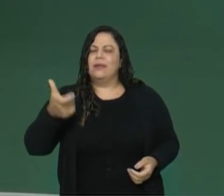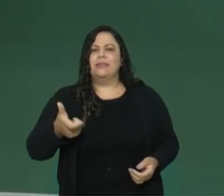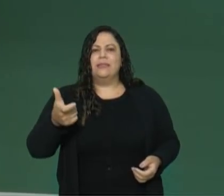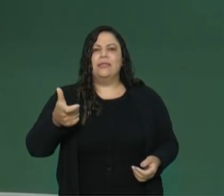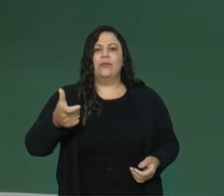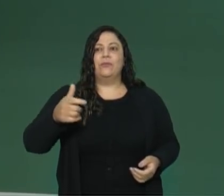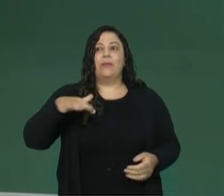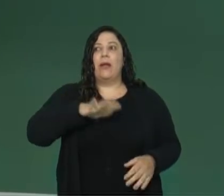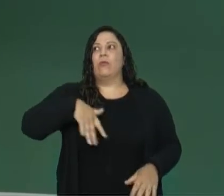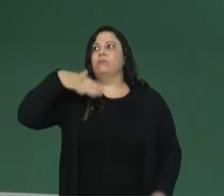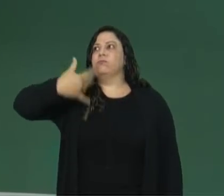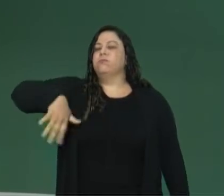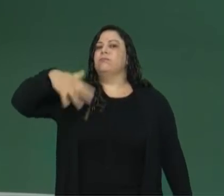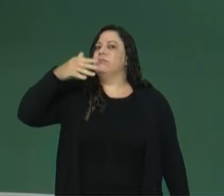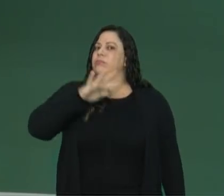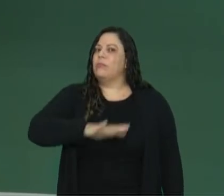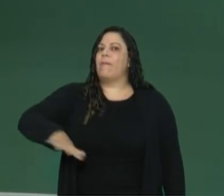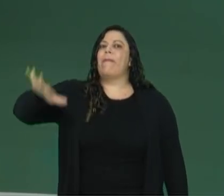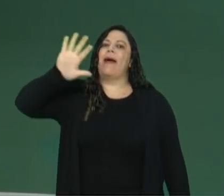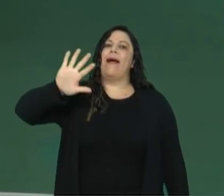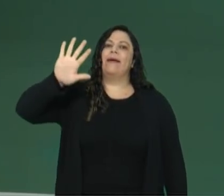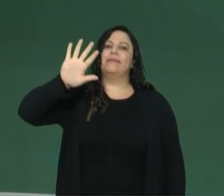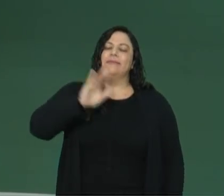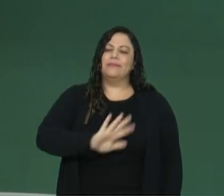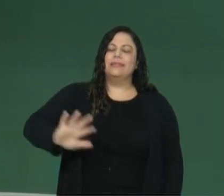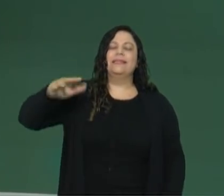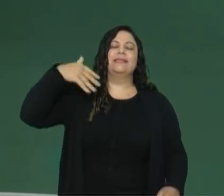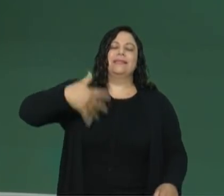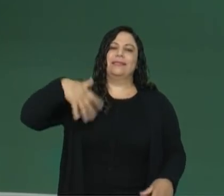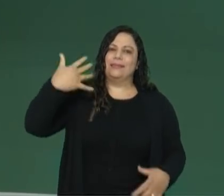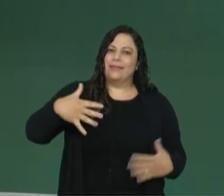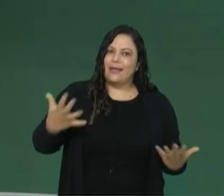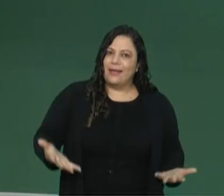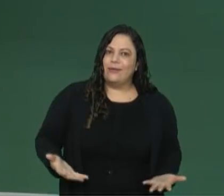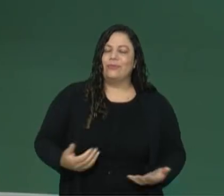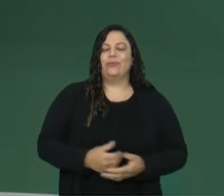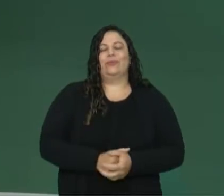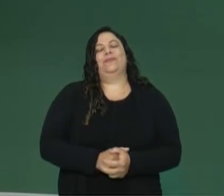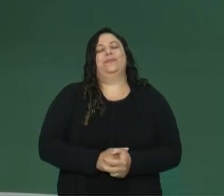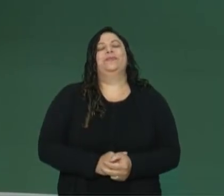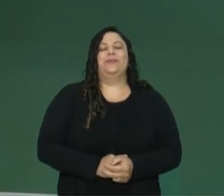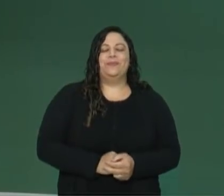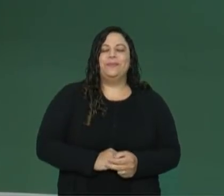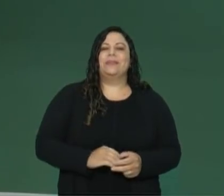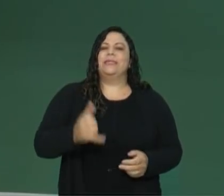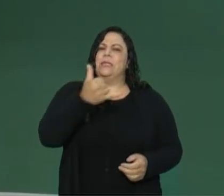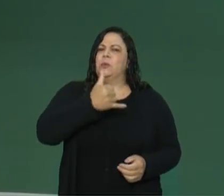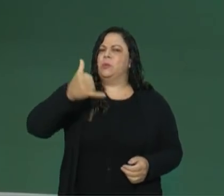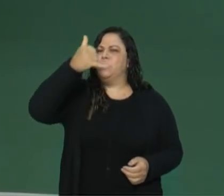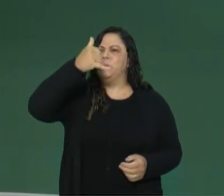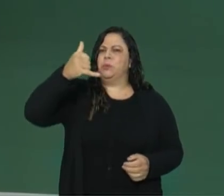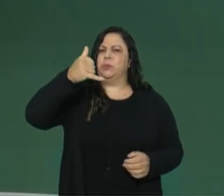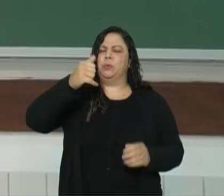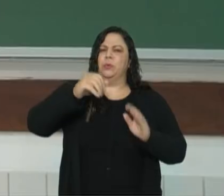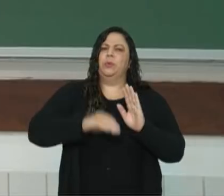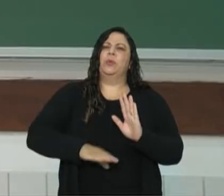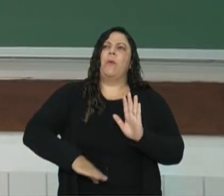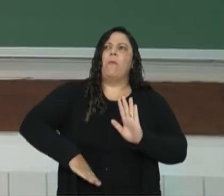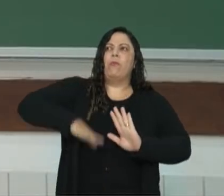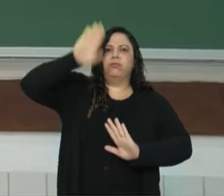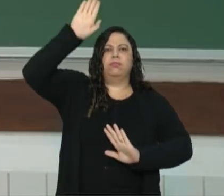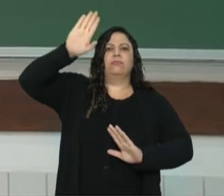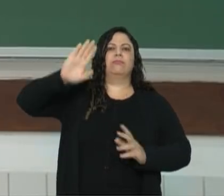mais altos que a gente tem dentro da nossa economia financeira, né? Então é importante observar isso também,